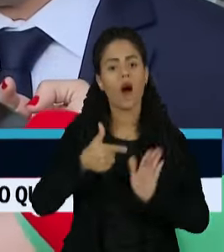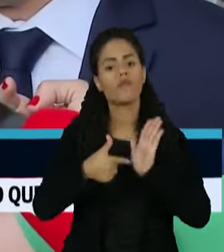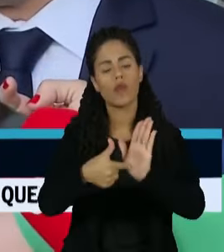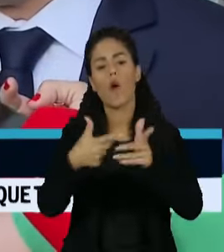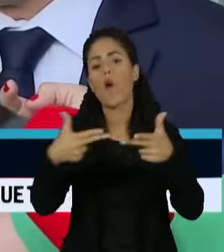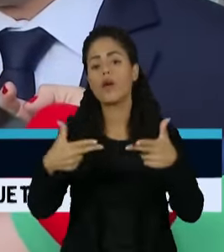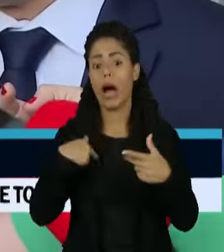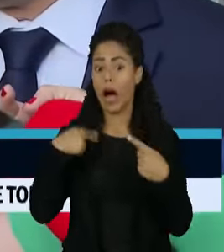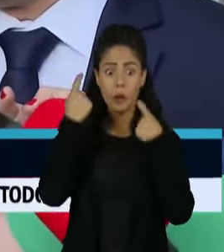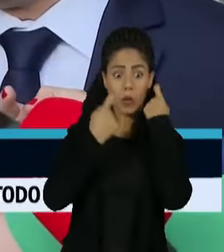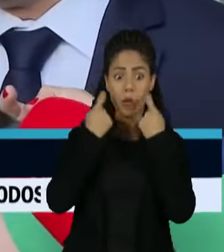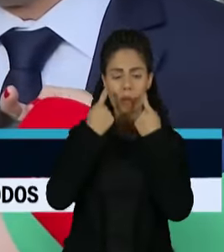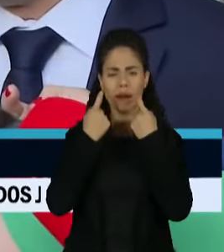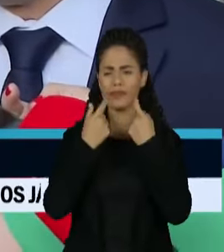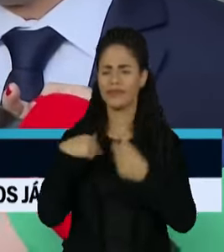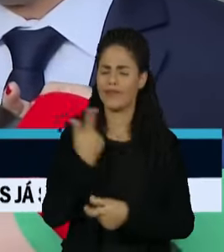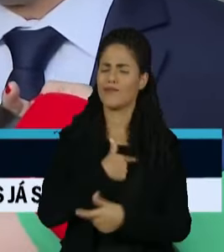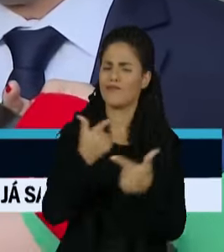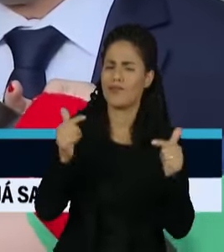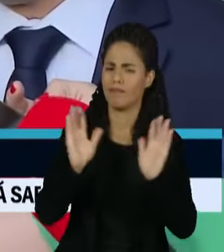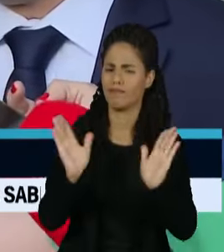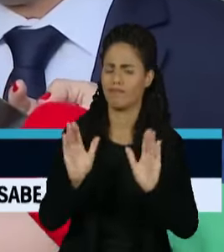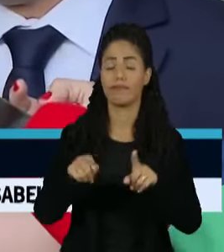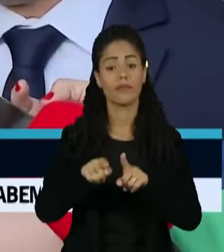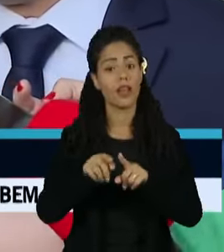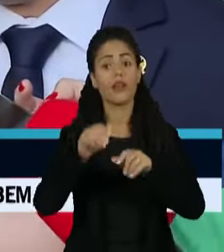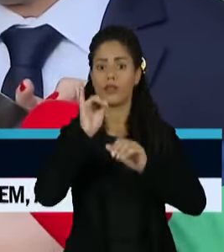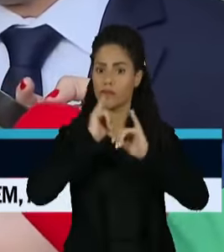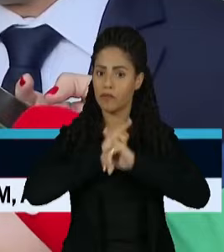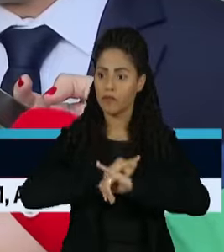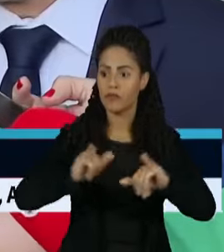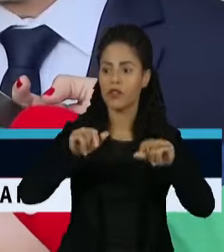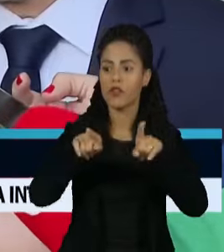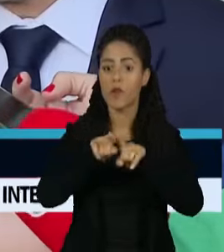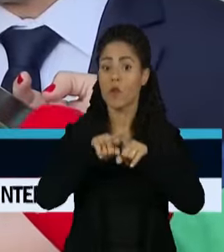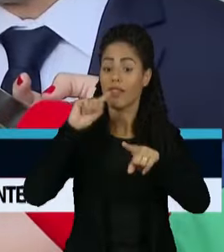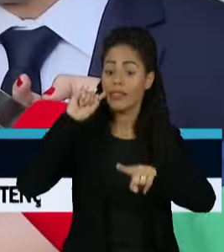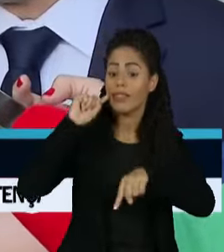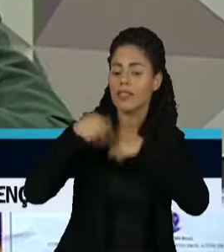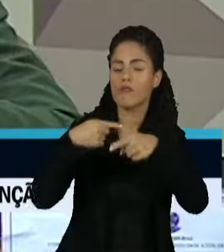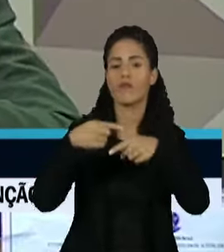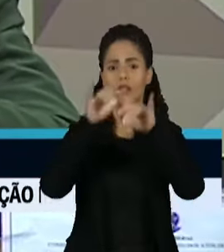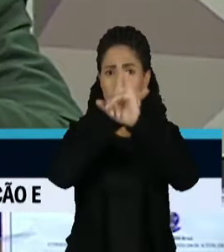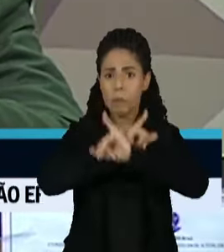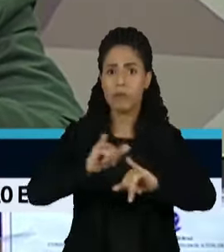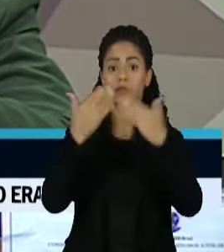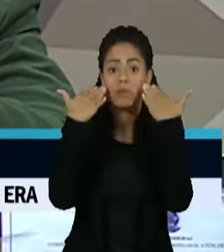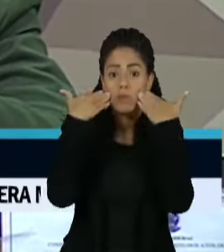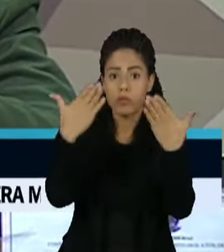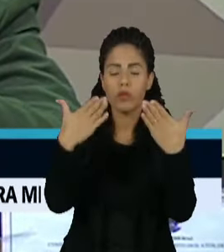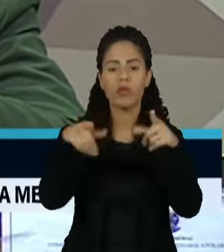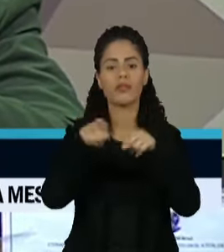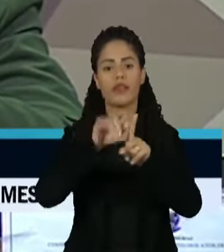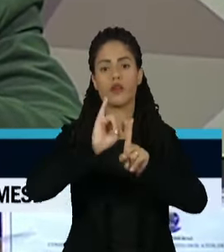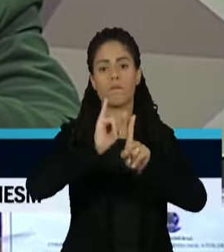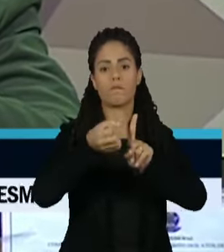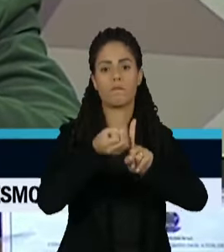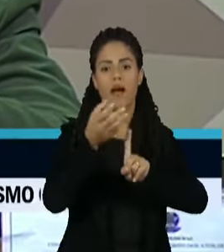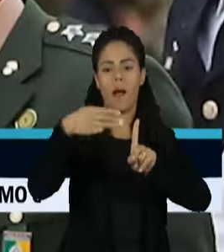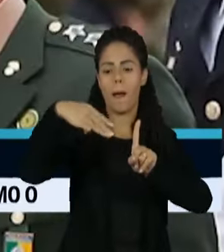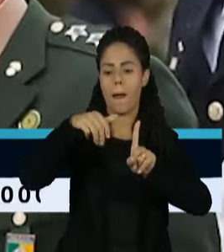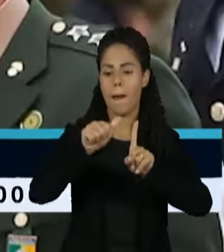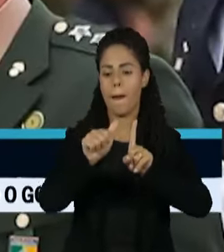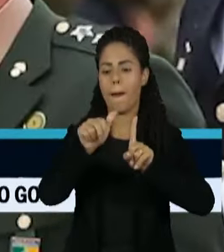tipo de preocupação, que não temos. A declaração foi dada depois que se tornou público um trecho da delação de Mauro